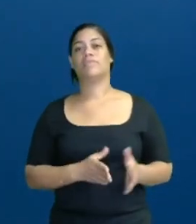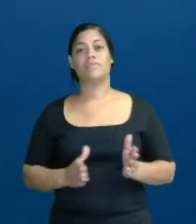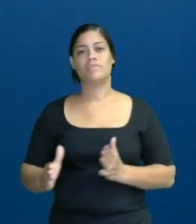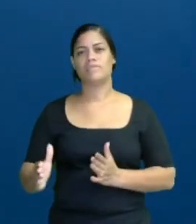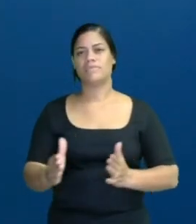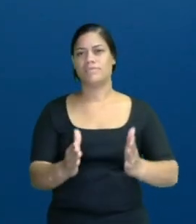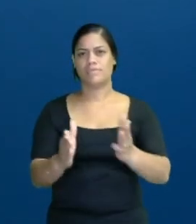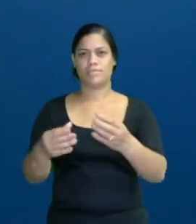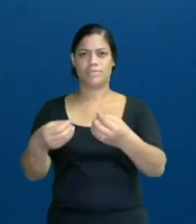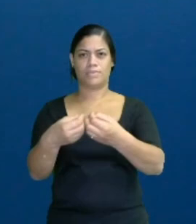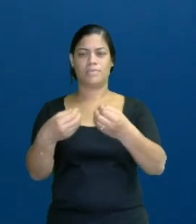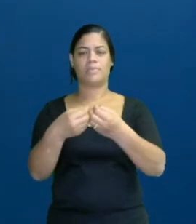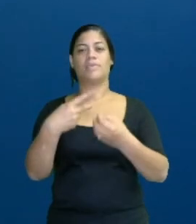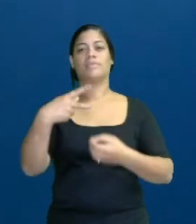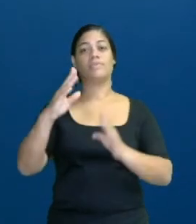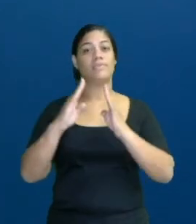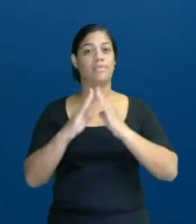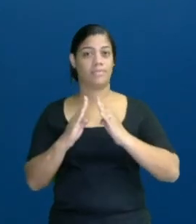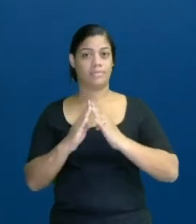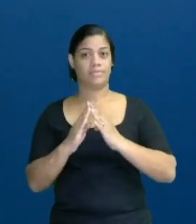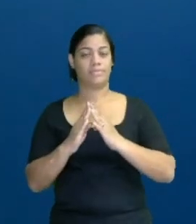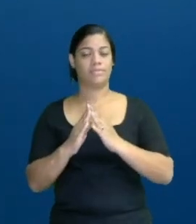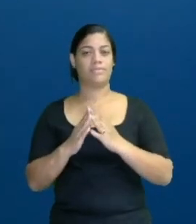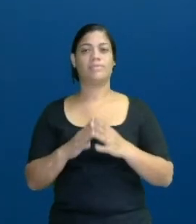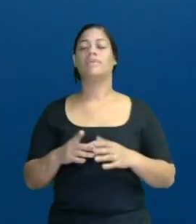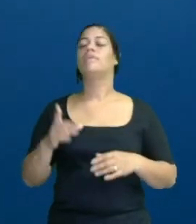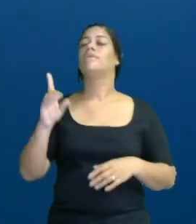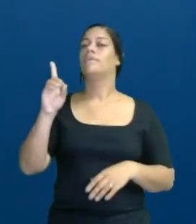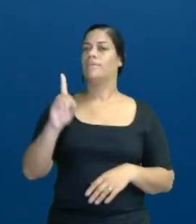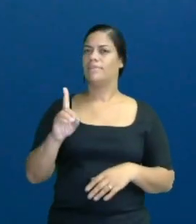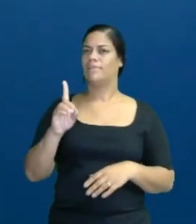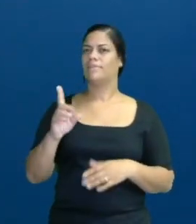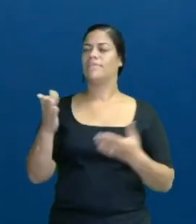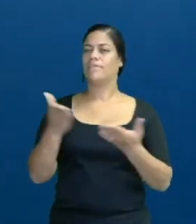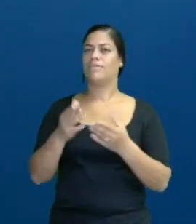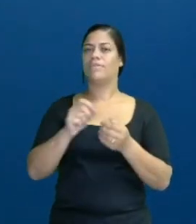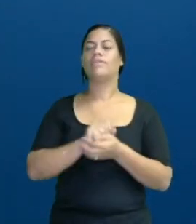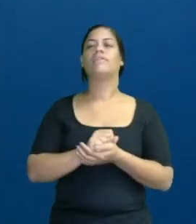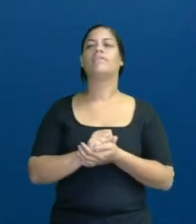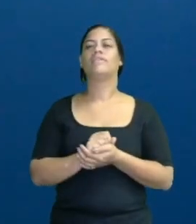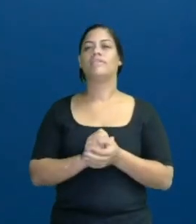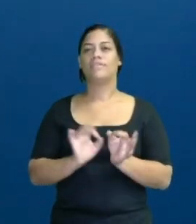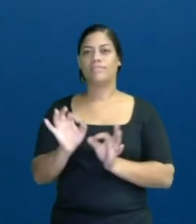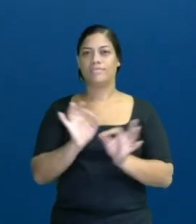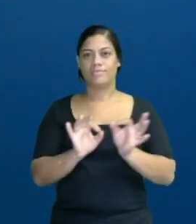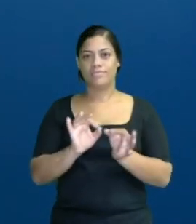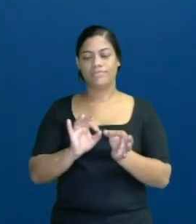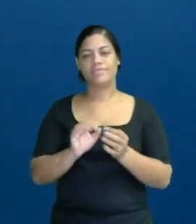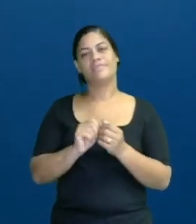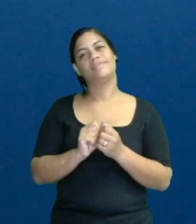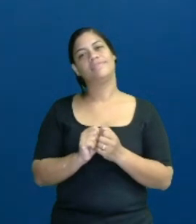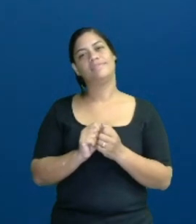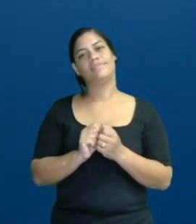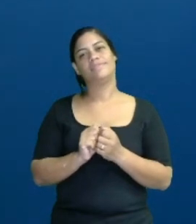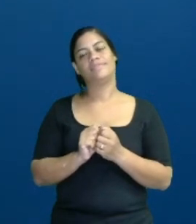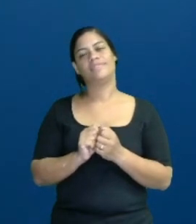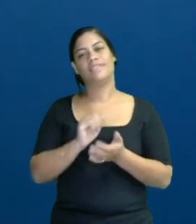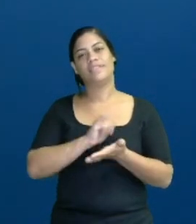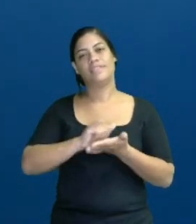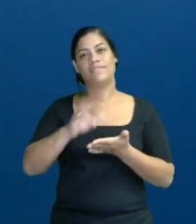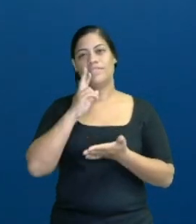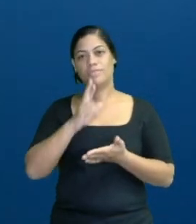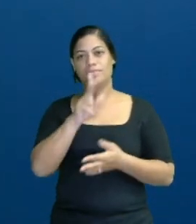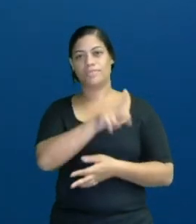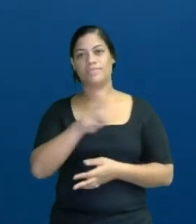Esse rio que passa próximo à sua casa. E a letra D, compartilhe as respostas com seu professor. Ok?